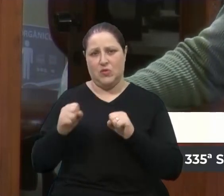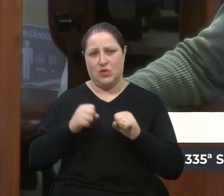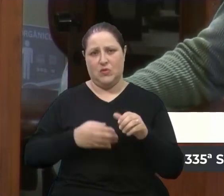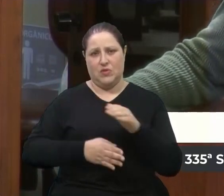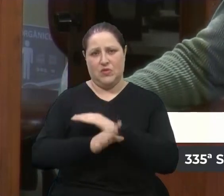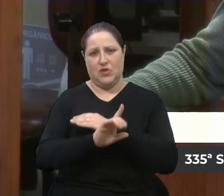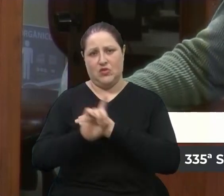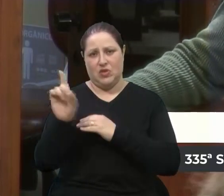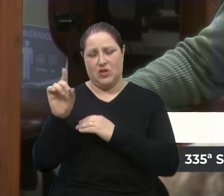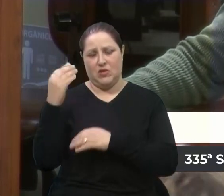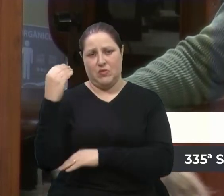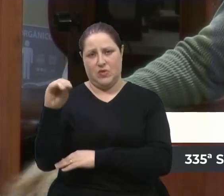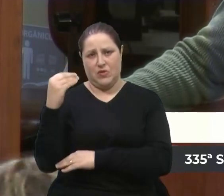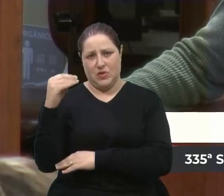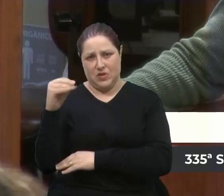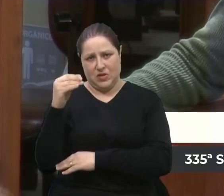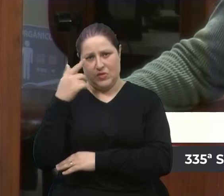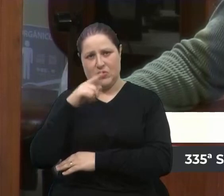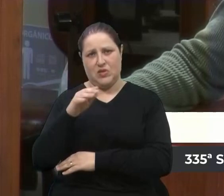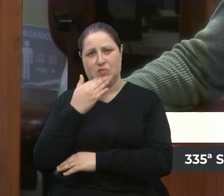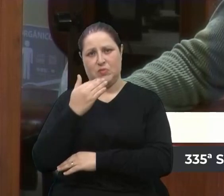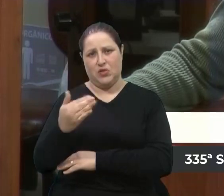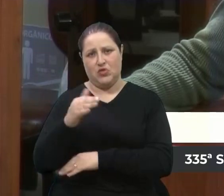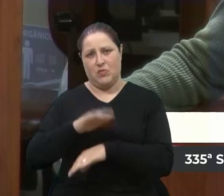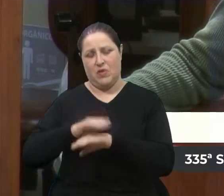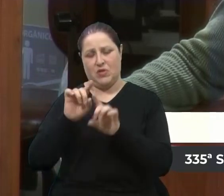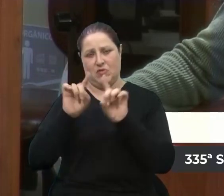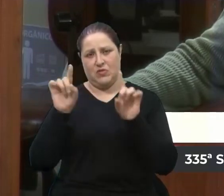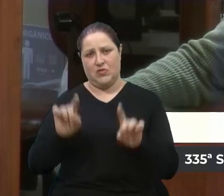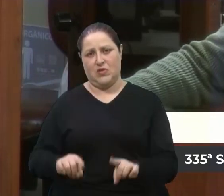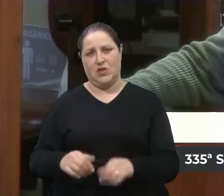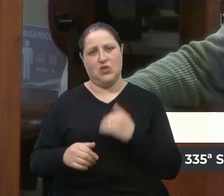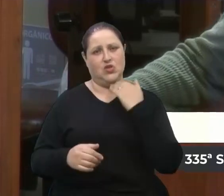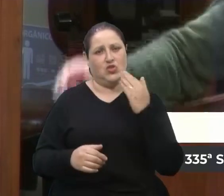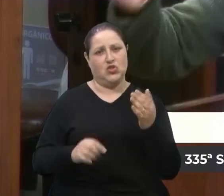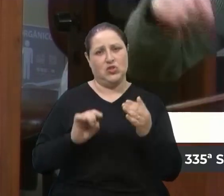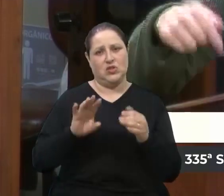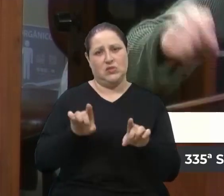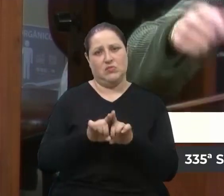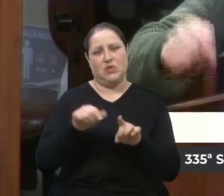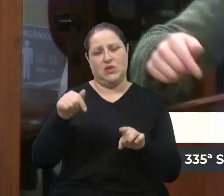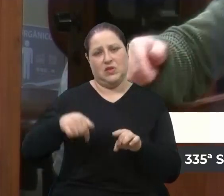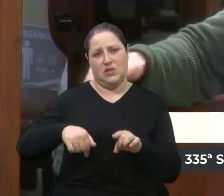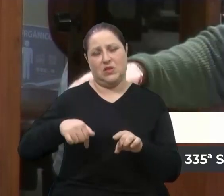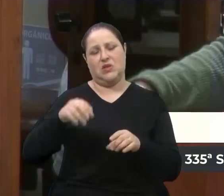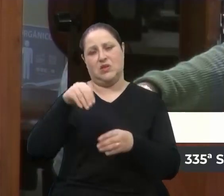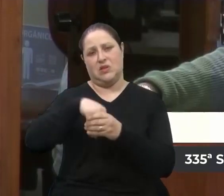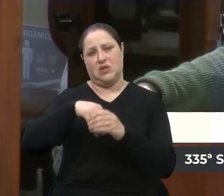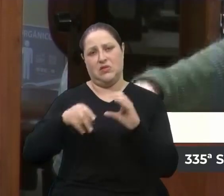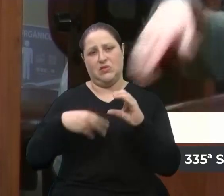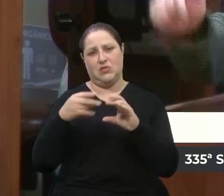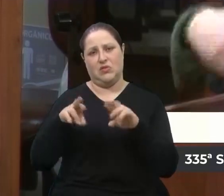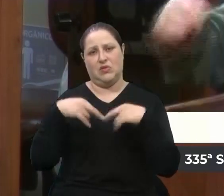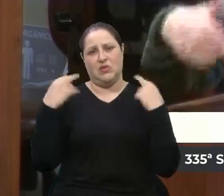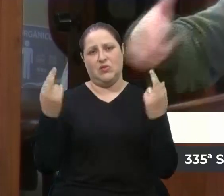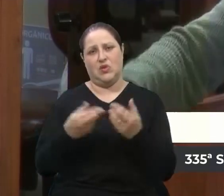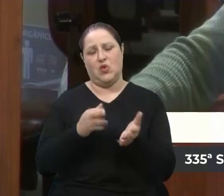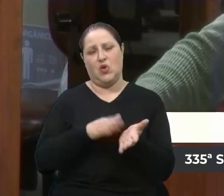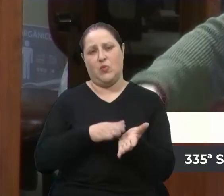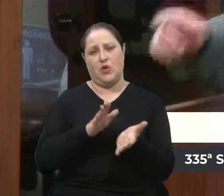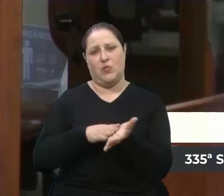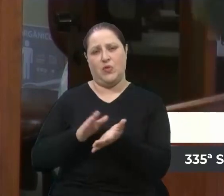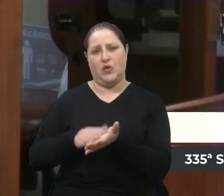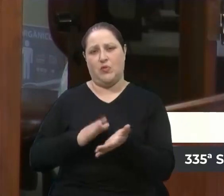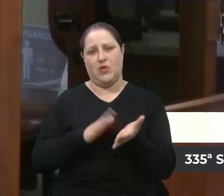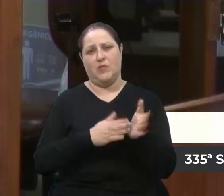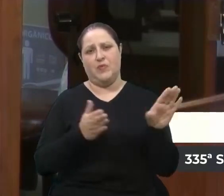Alegre para solicitar mais efetivo. Não adianta também a gente ficar aqui dentro da sessão cobrando, e aí